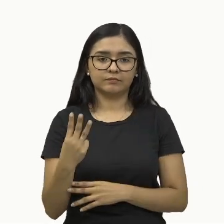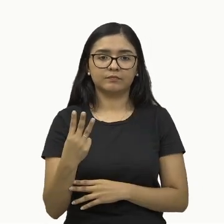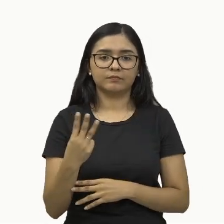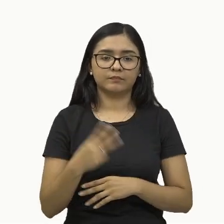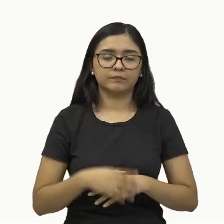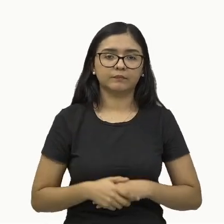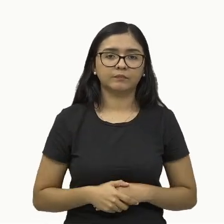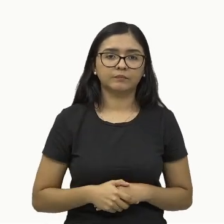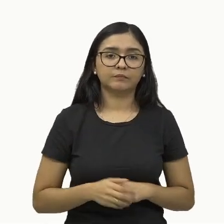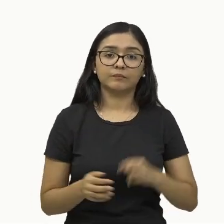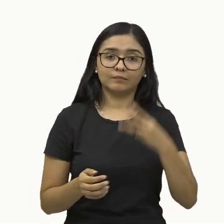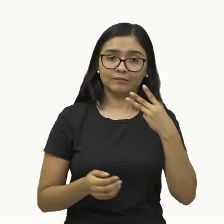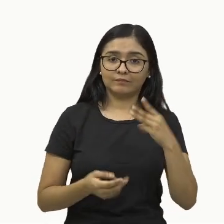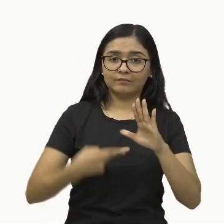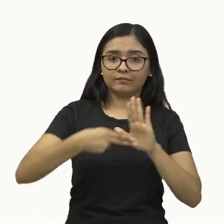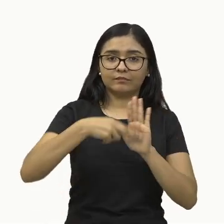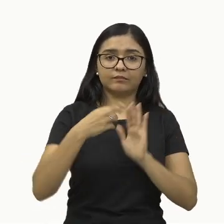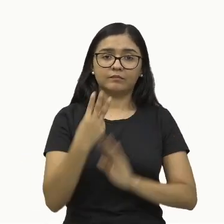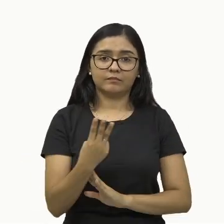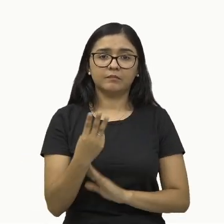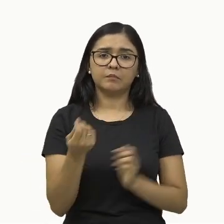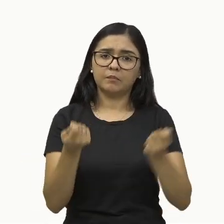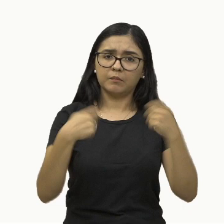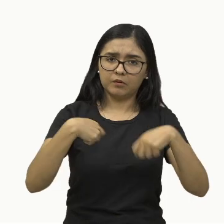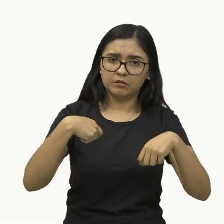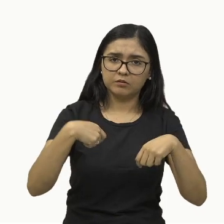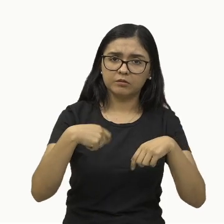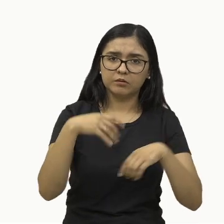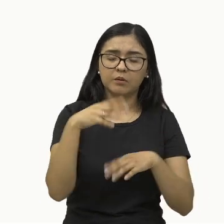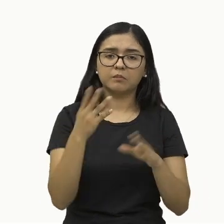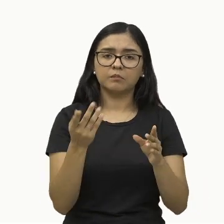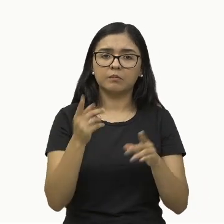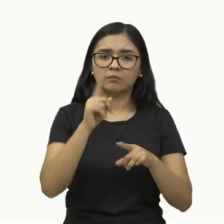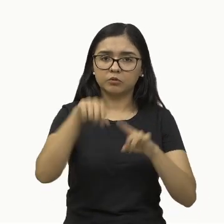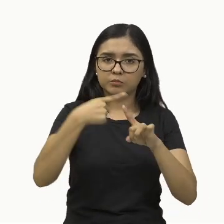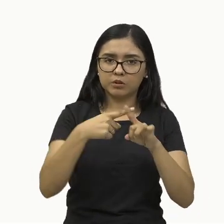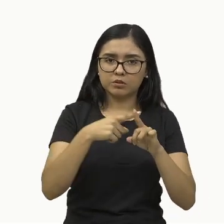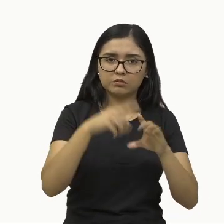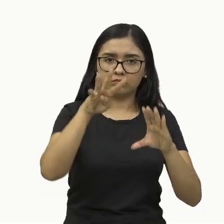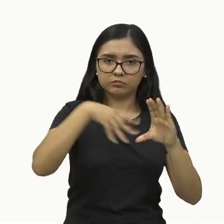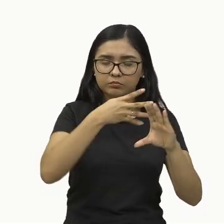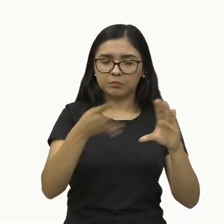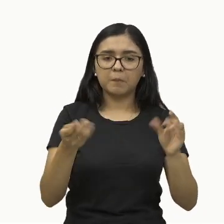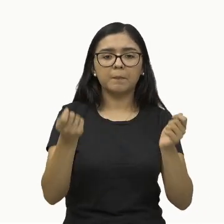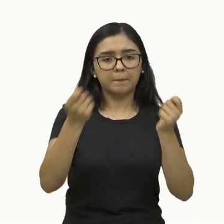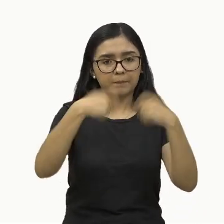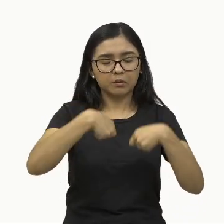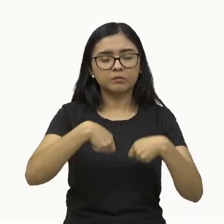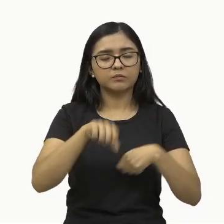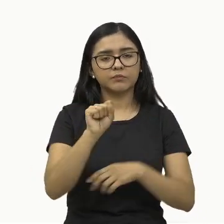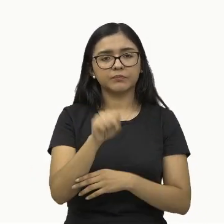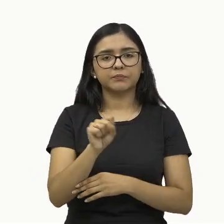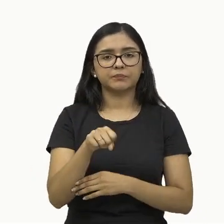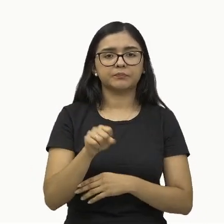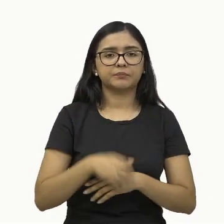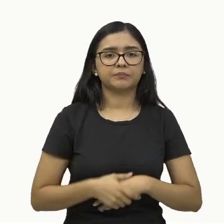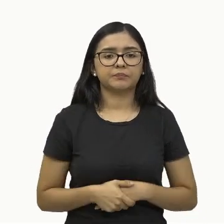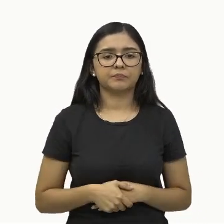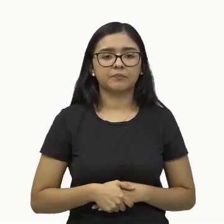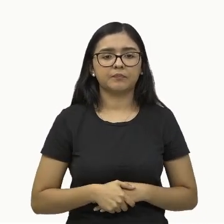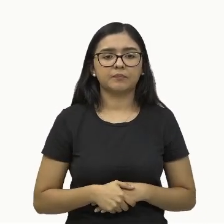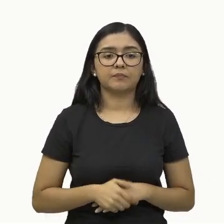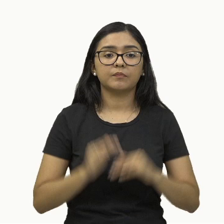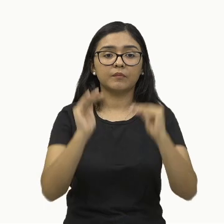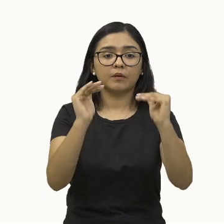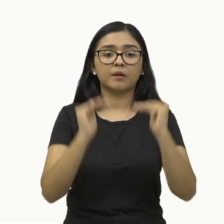3. Poderia fazer essa multiplicação, professor? Poderia. A multiplicação aqui é possível. Olha a